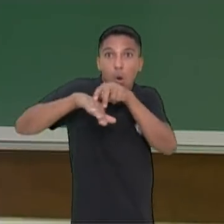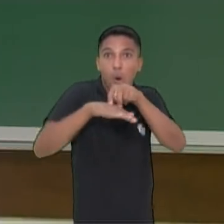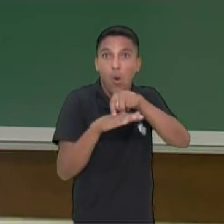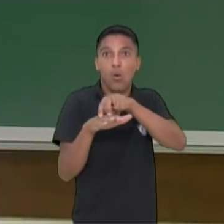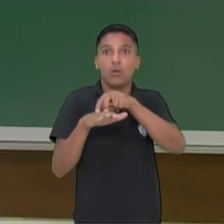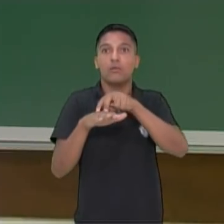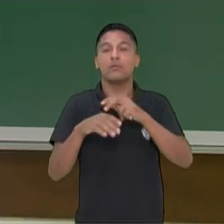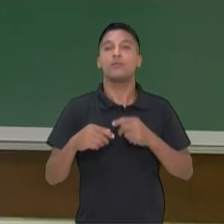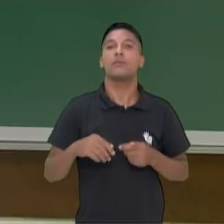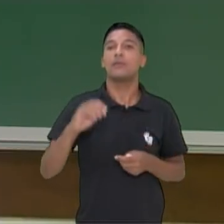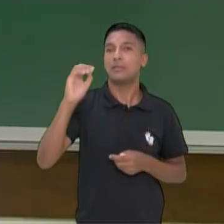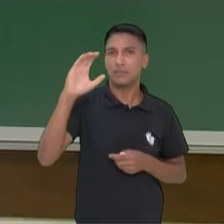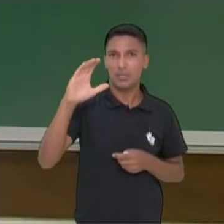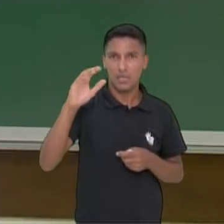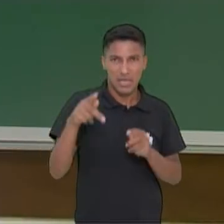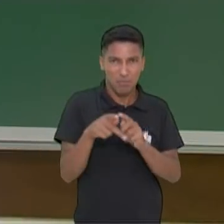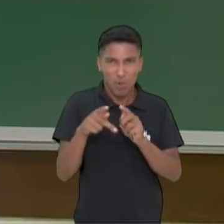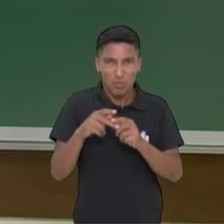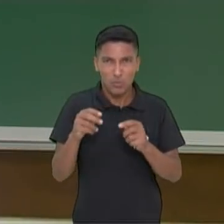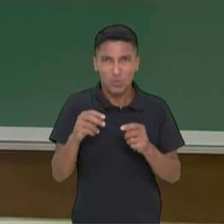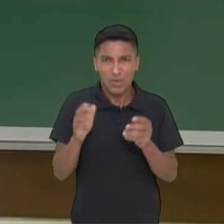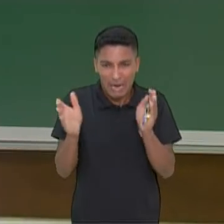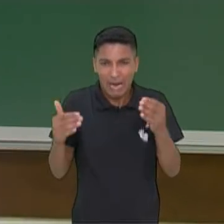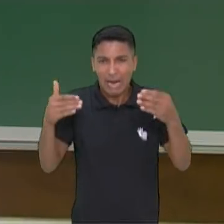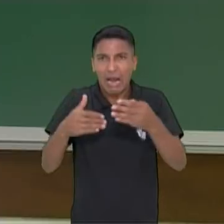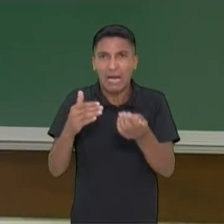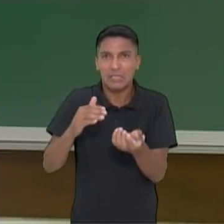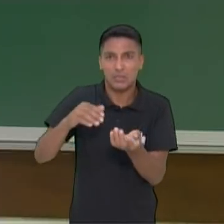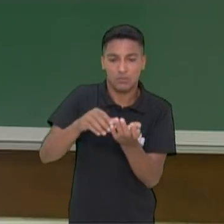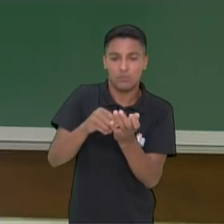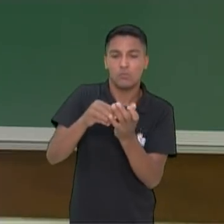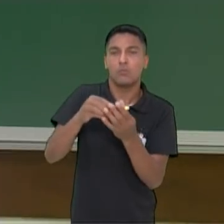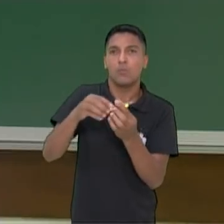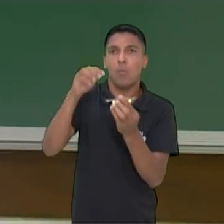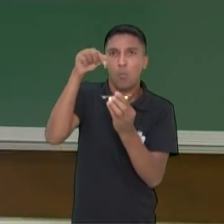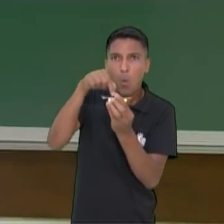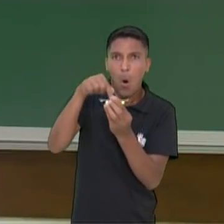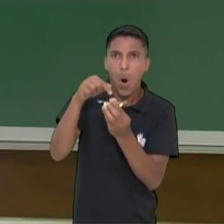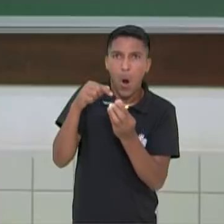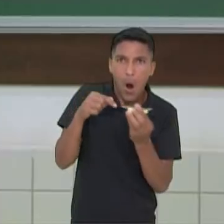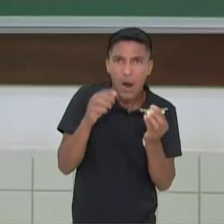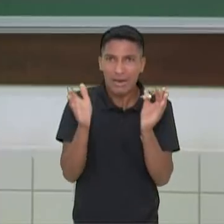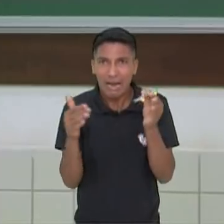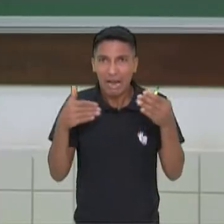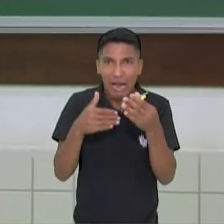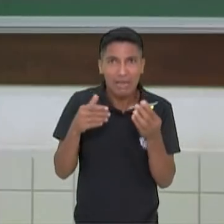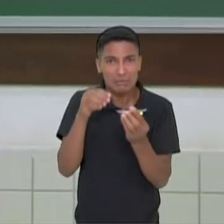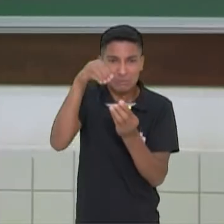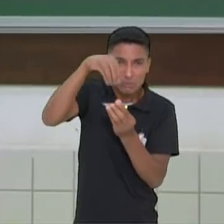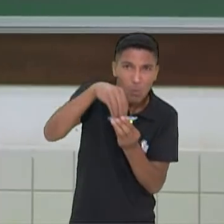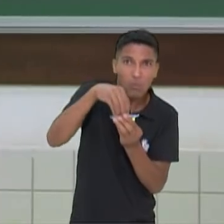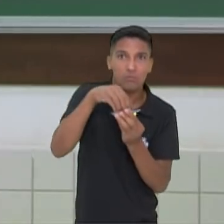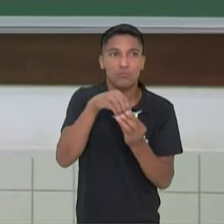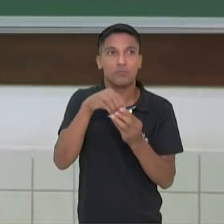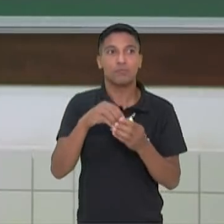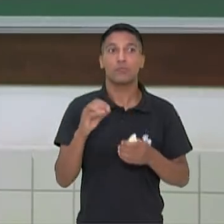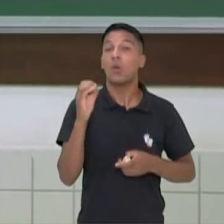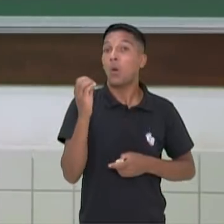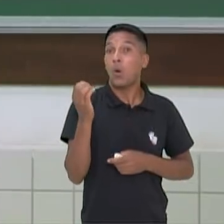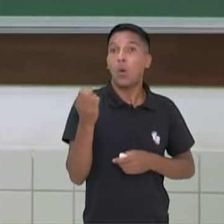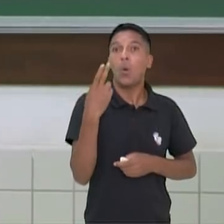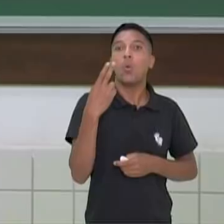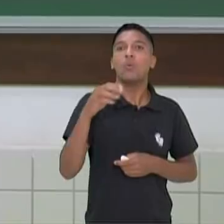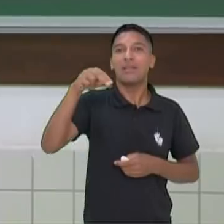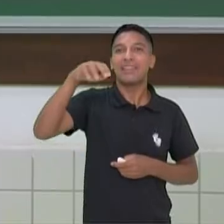E D, surgiram a partir dos snowboards usados na neve. Então, leia